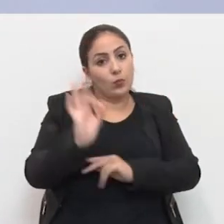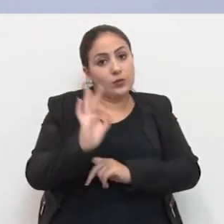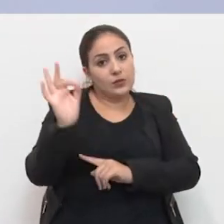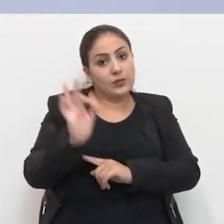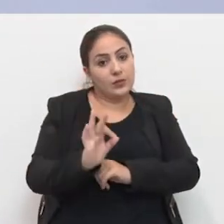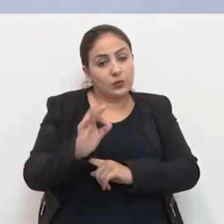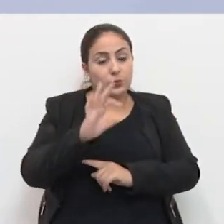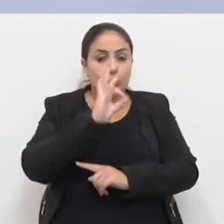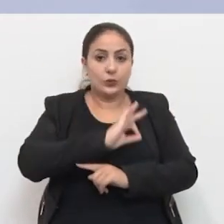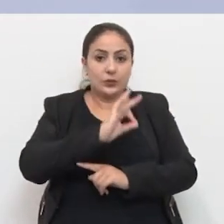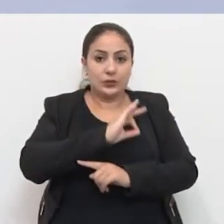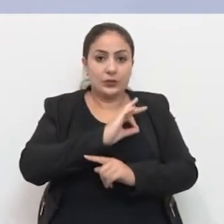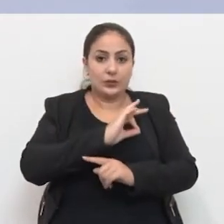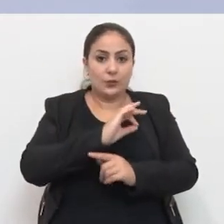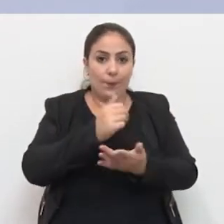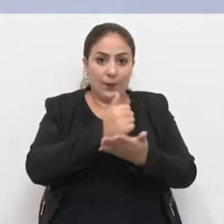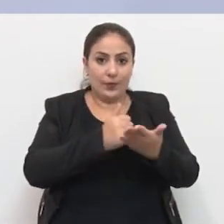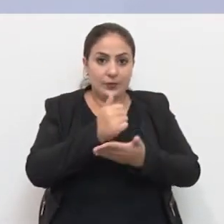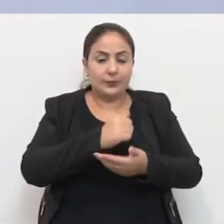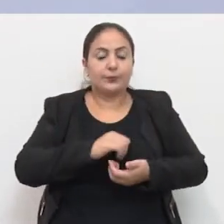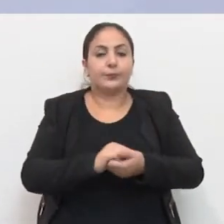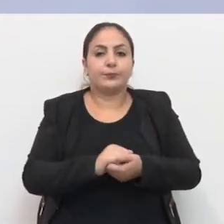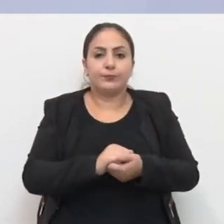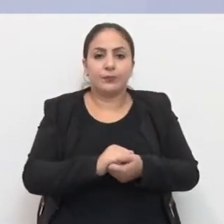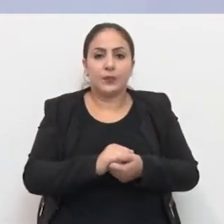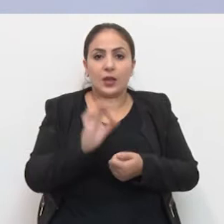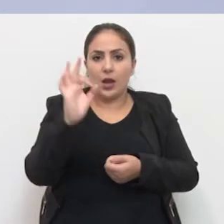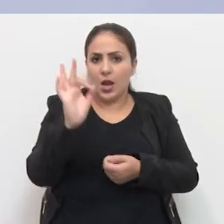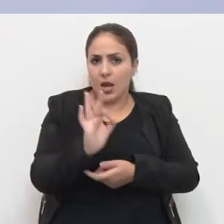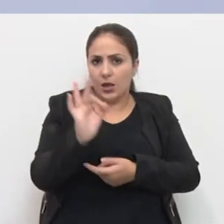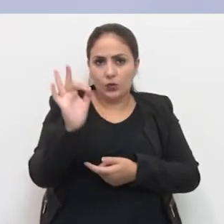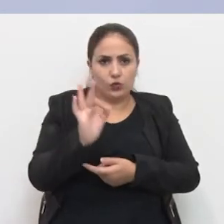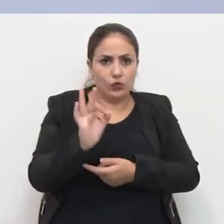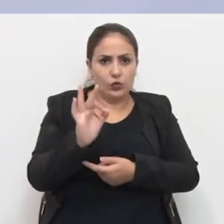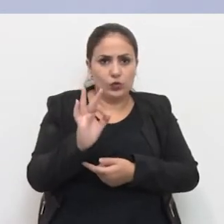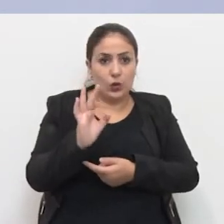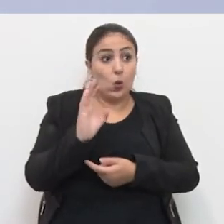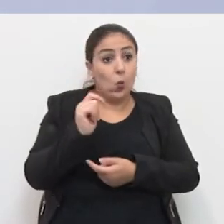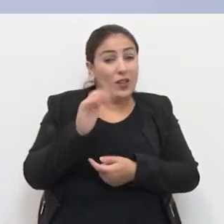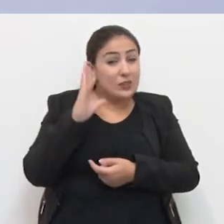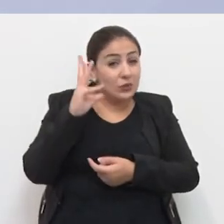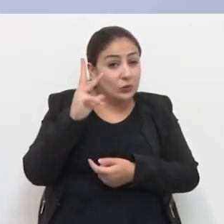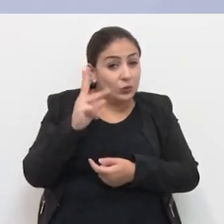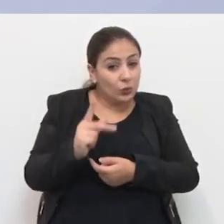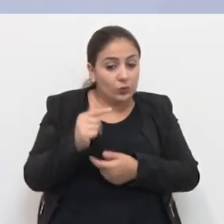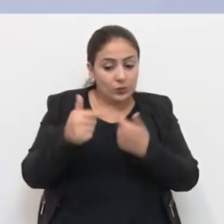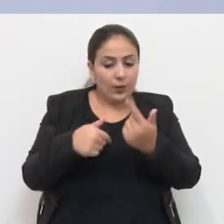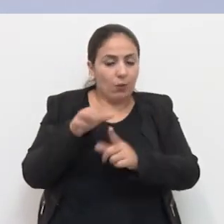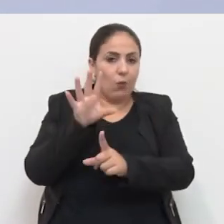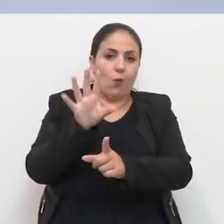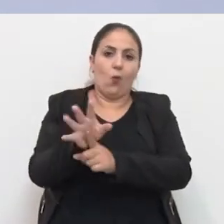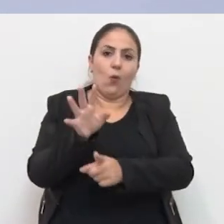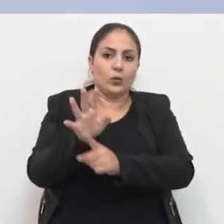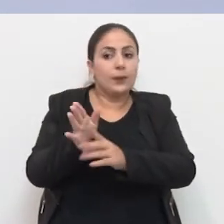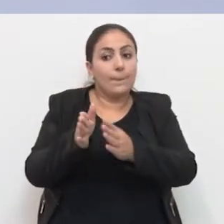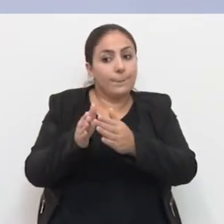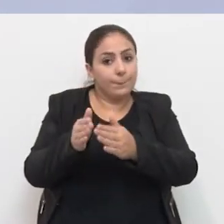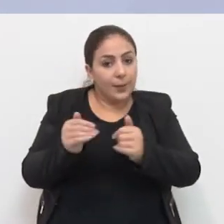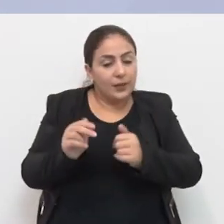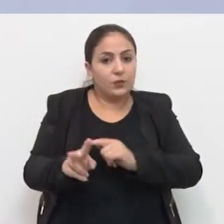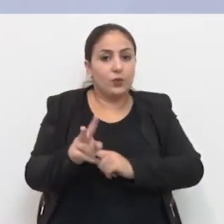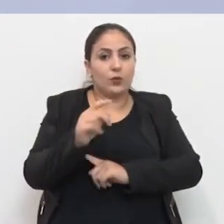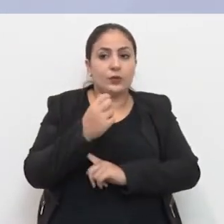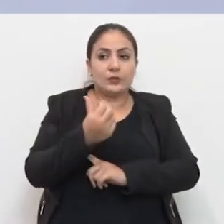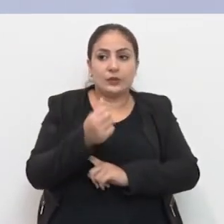2,33% de reajuste da data base. Índice rejeitado pela grande maioria dos servidores, que pedem um aumento